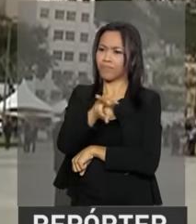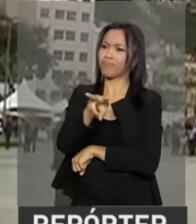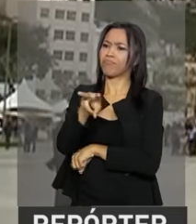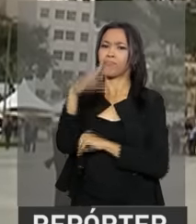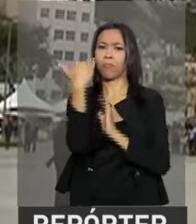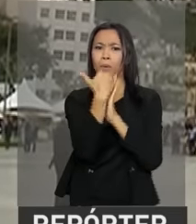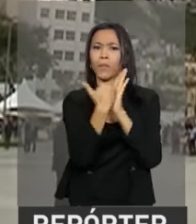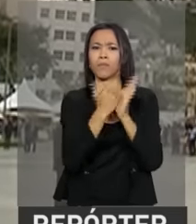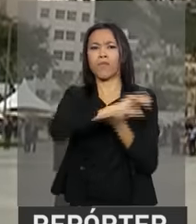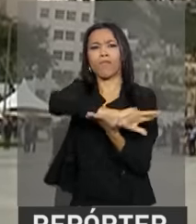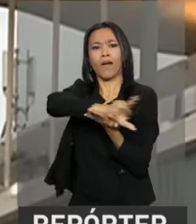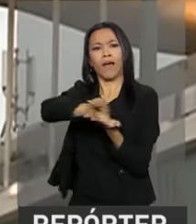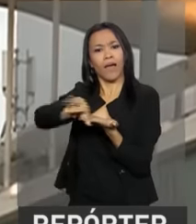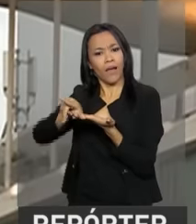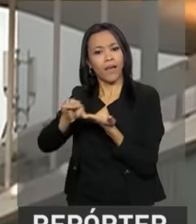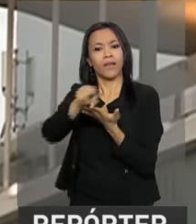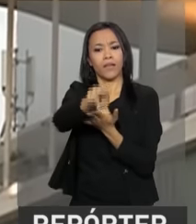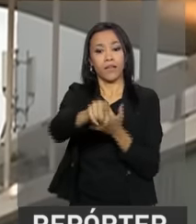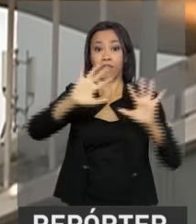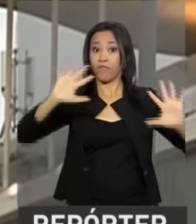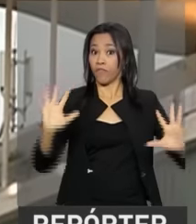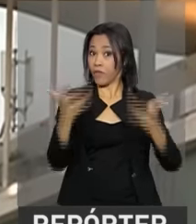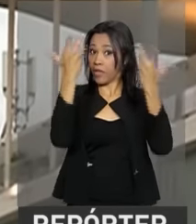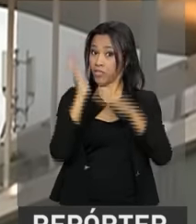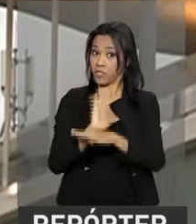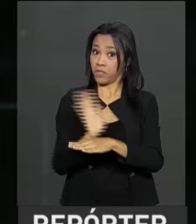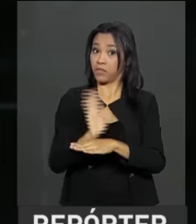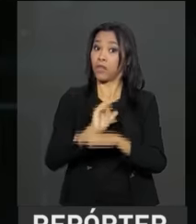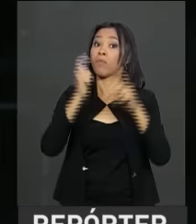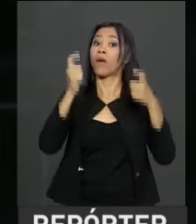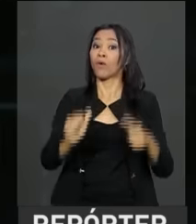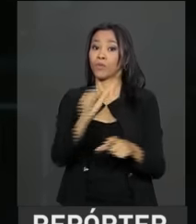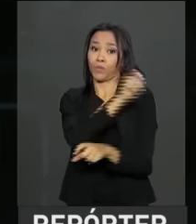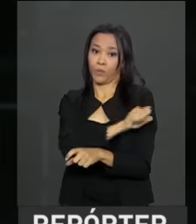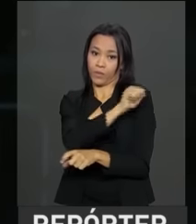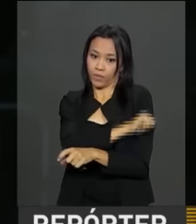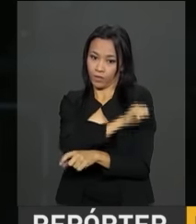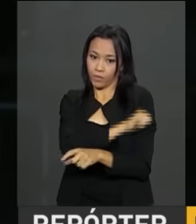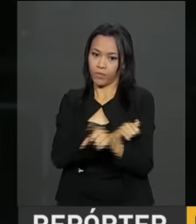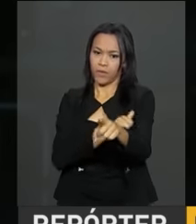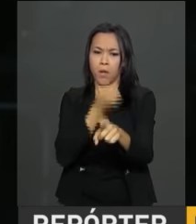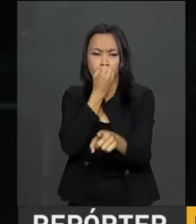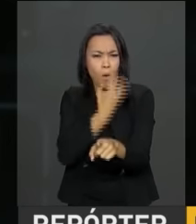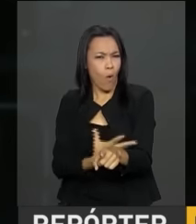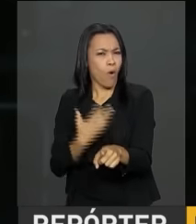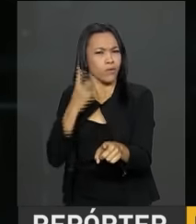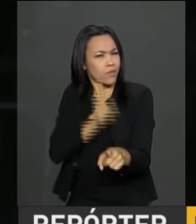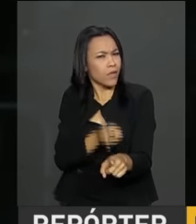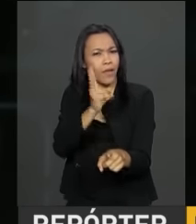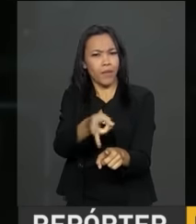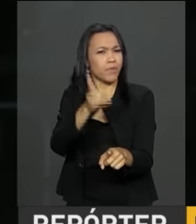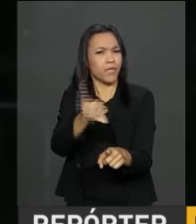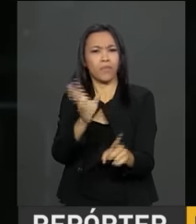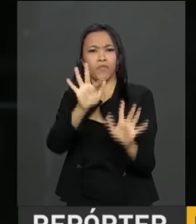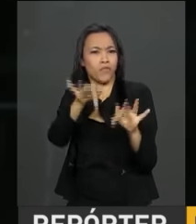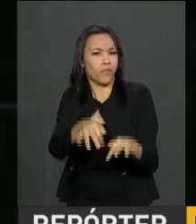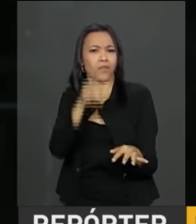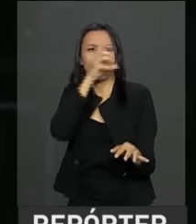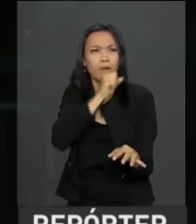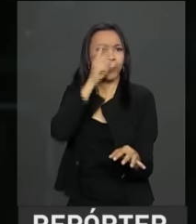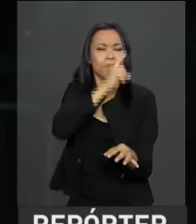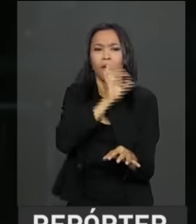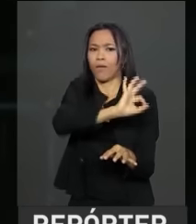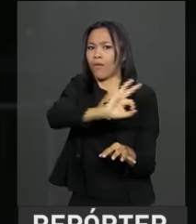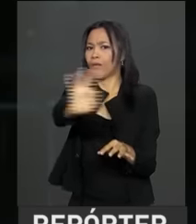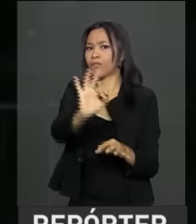programação de mais uma edição do festival de cinema do Rio eu acho uma boa ter isso aí sempre né sempre é bom ter no final de semana principalmente